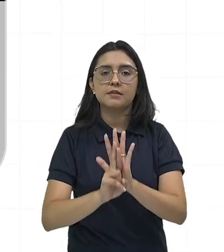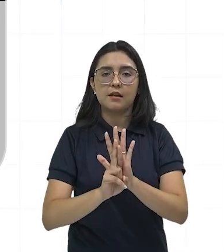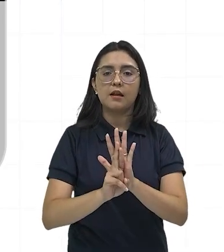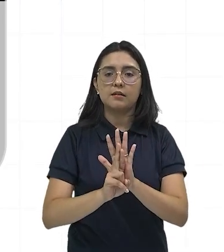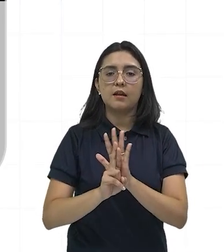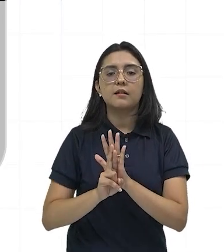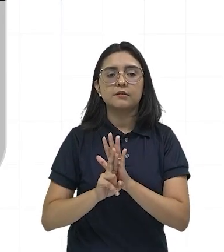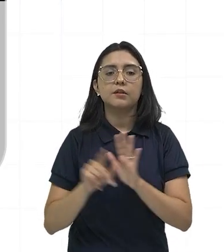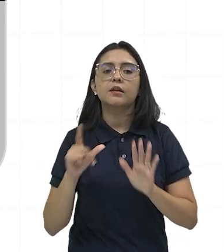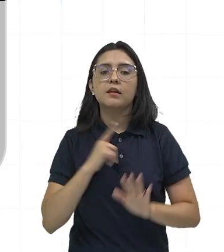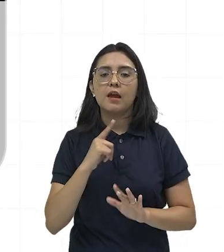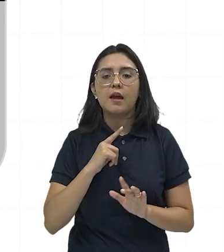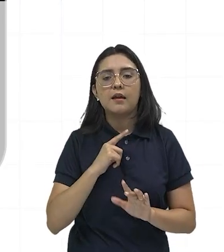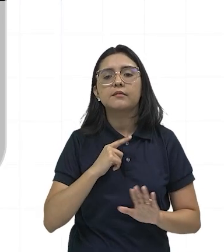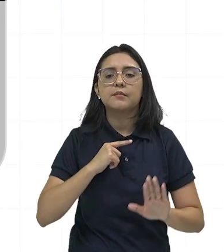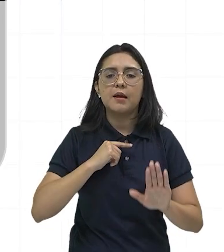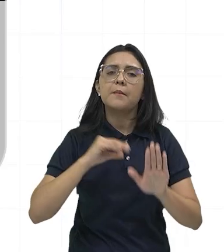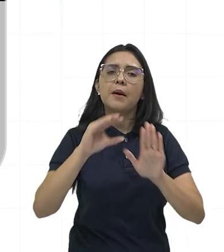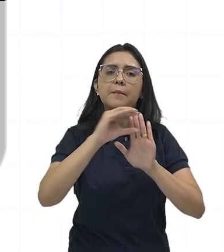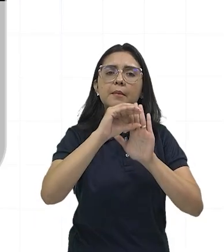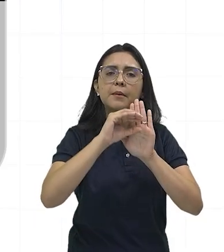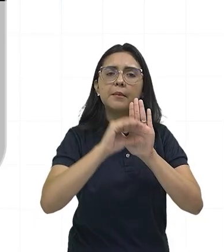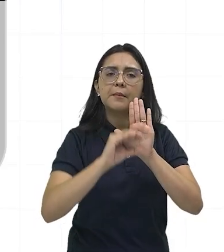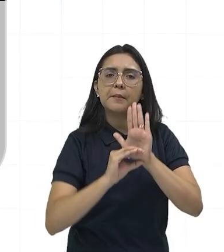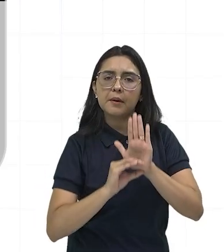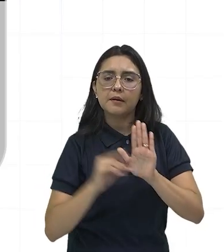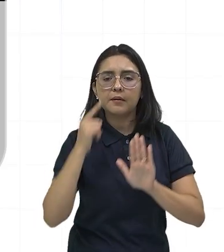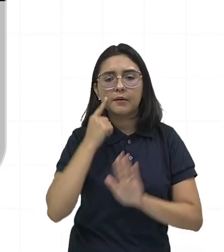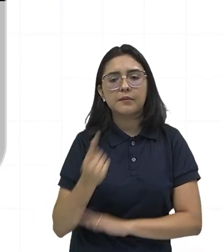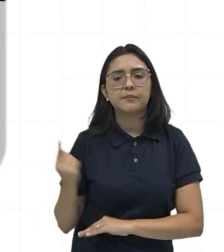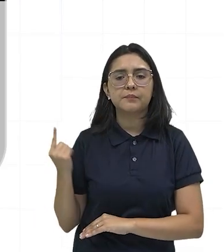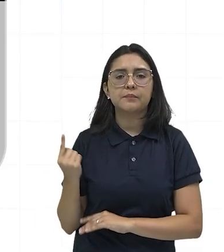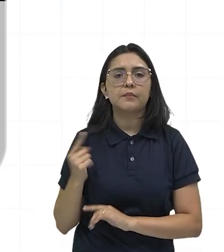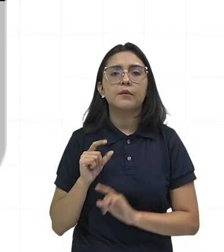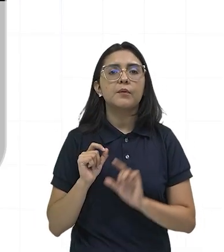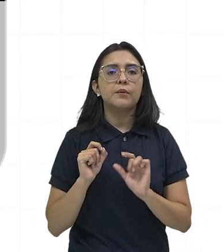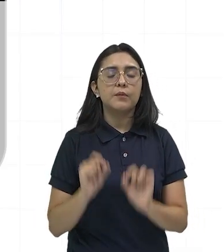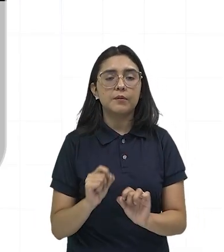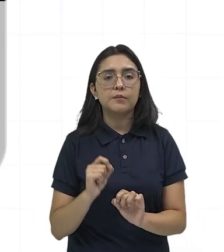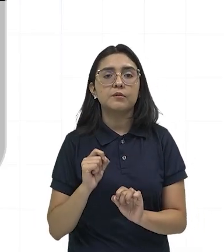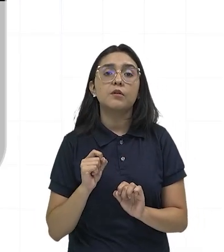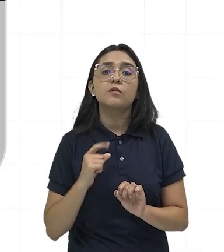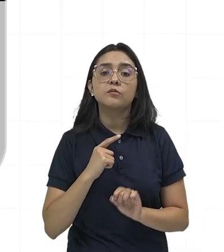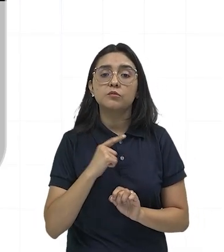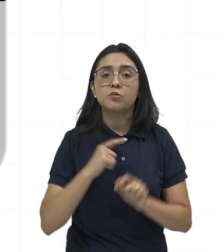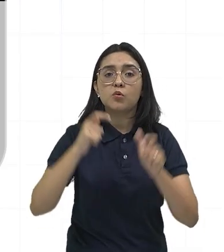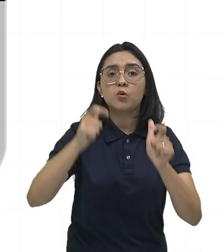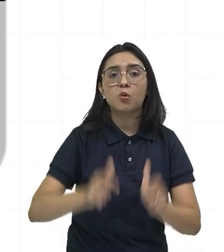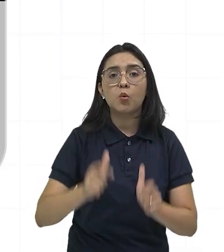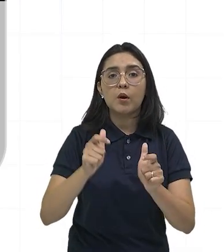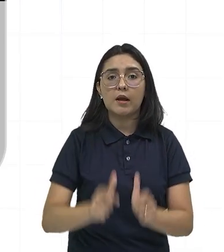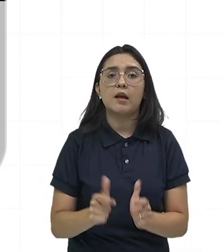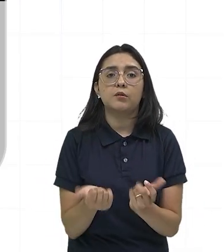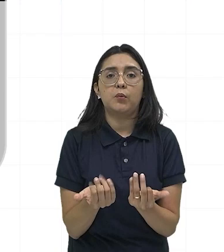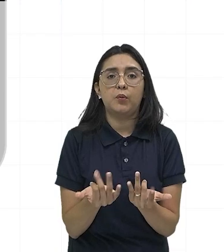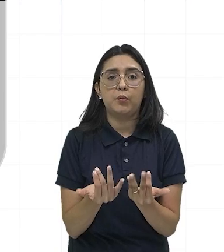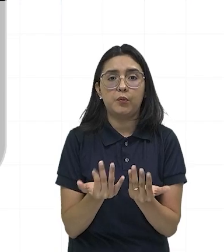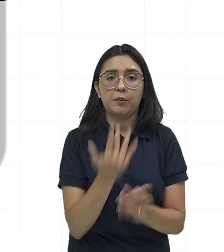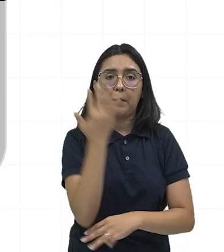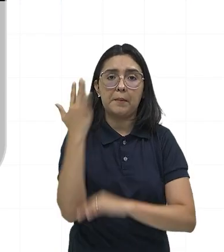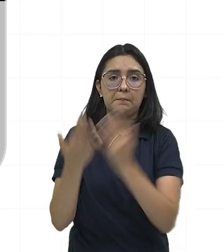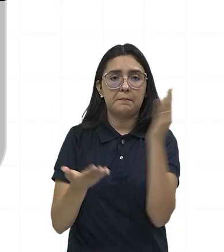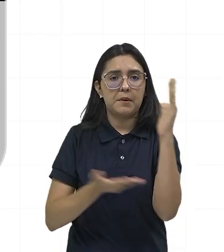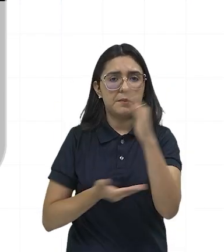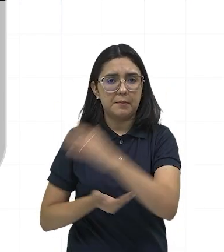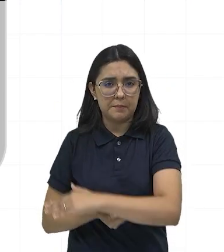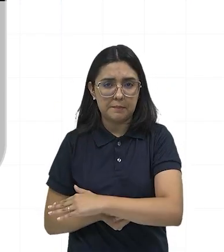esses quadrinhos que nos indicam aí focos de desmatamento. Então é uma